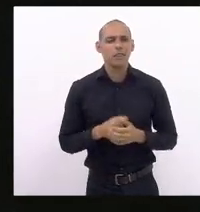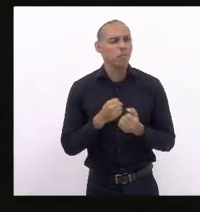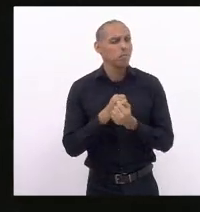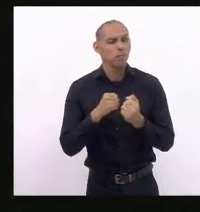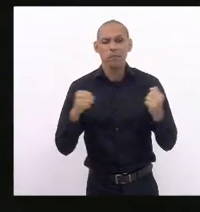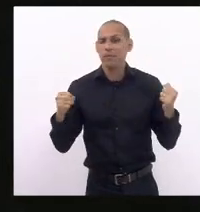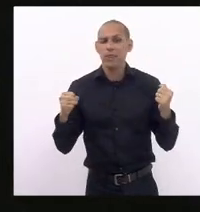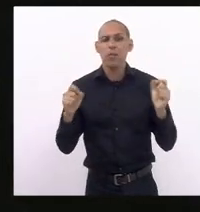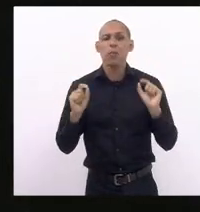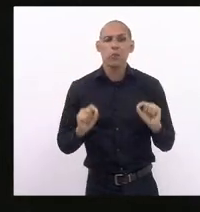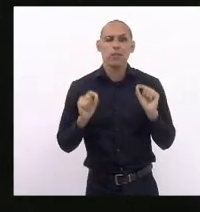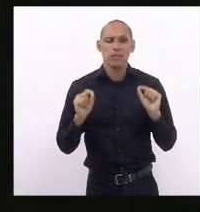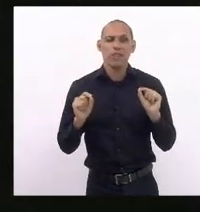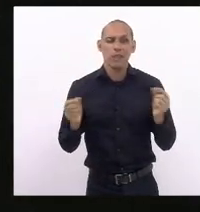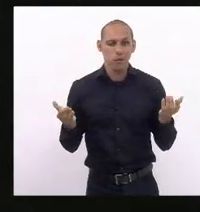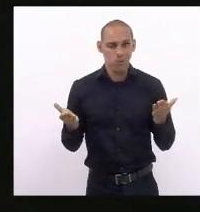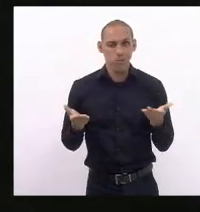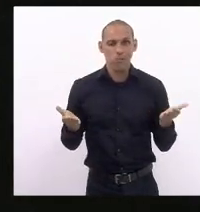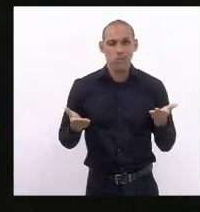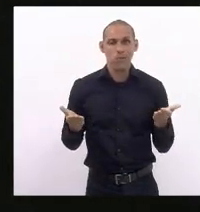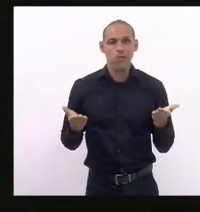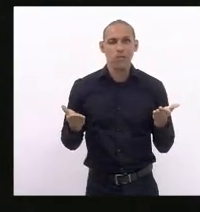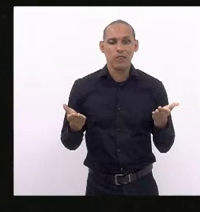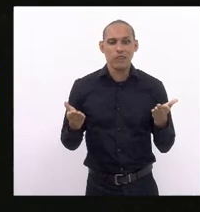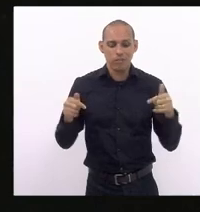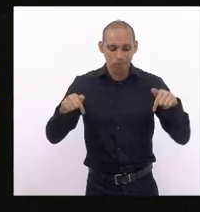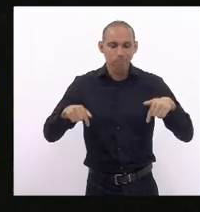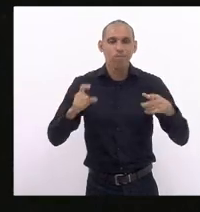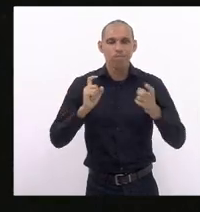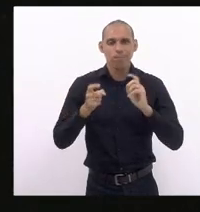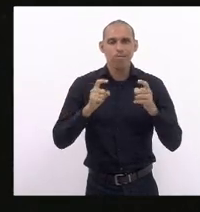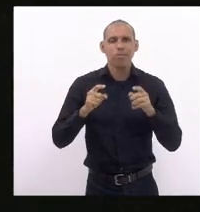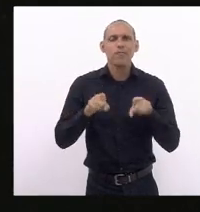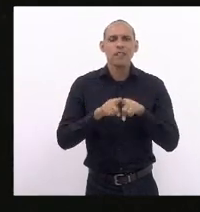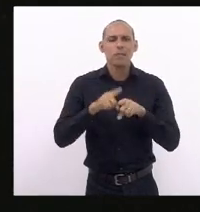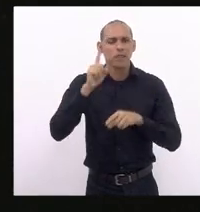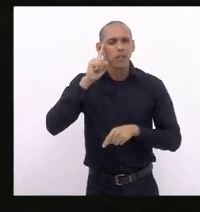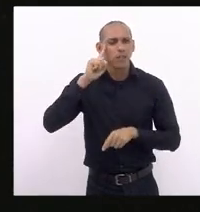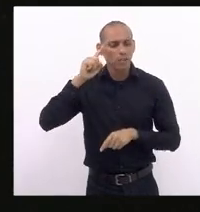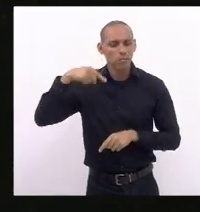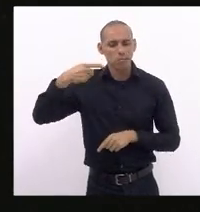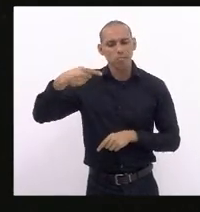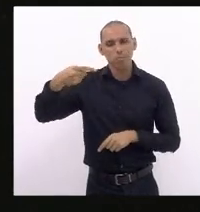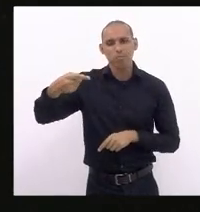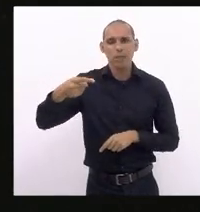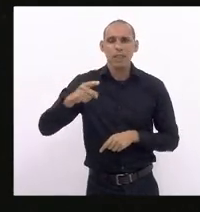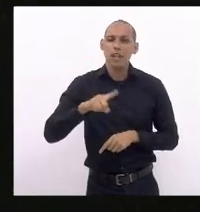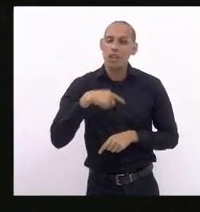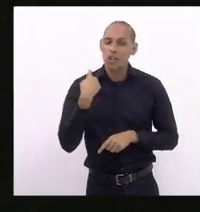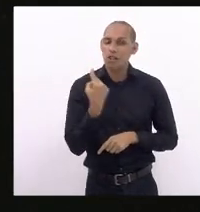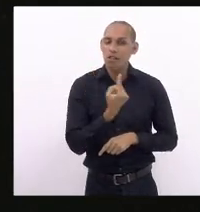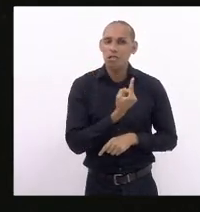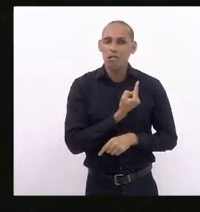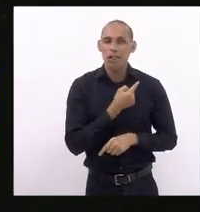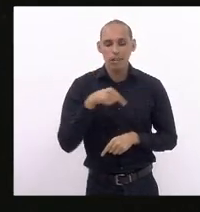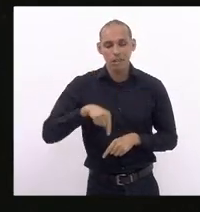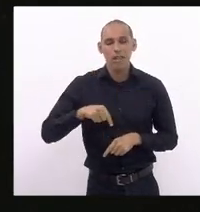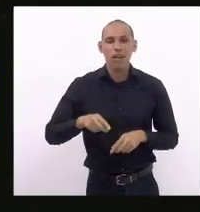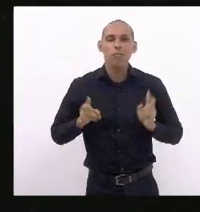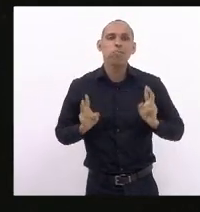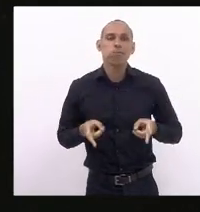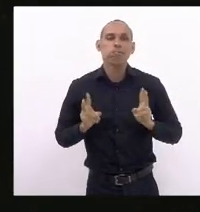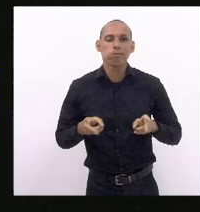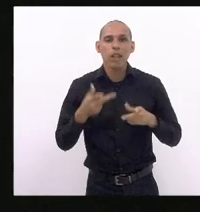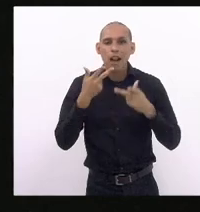impossível, né, que hoje, nessa sessão e nos próximos dias, nós ainda estaremos aqui